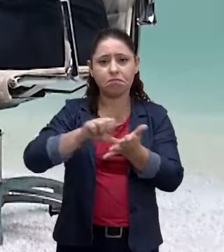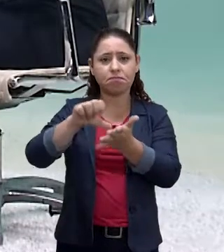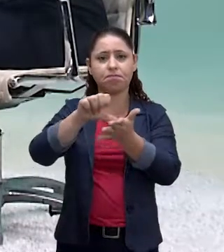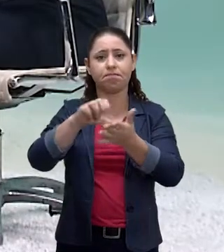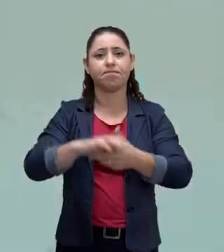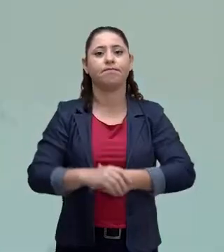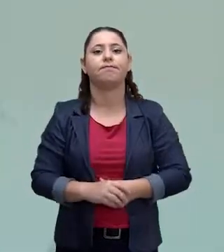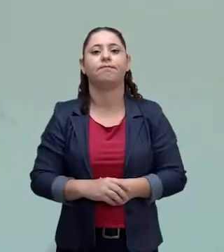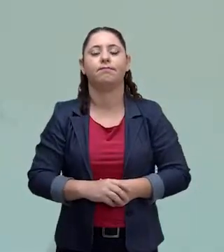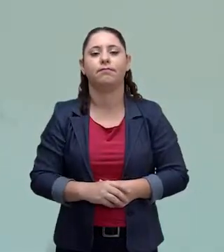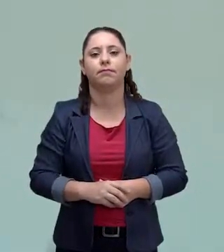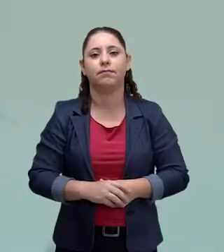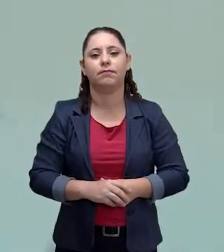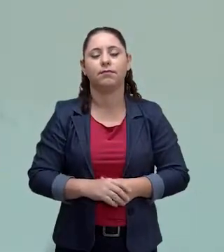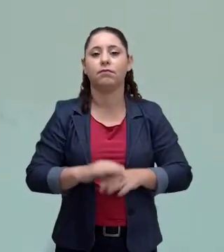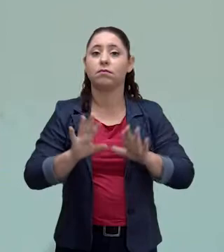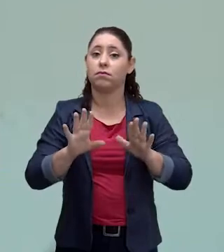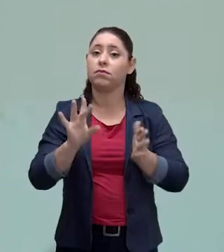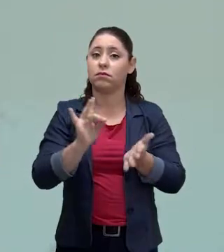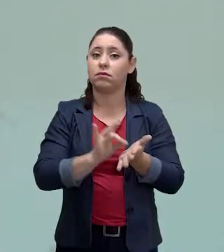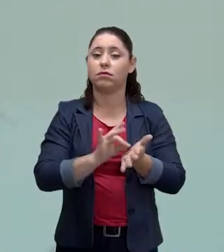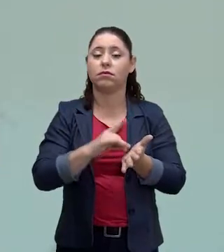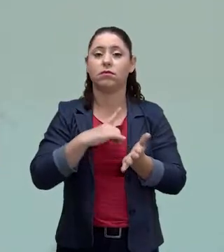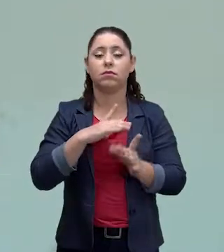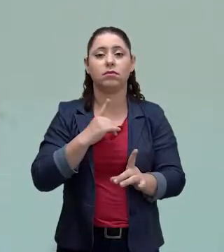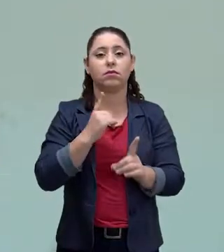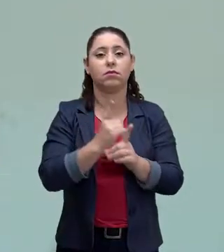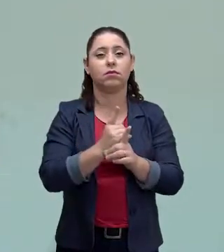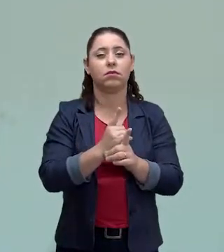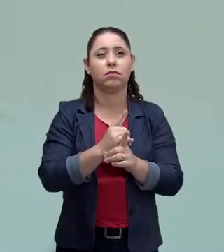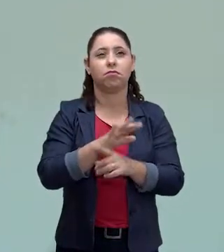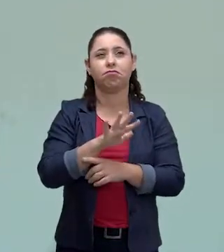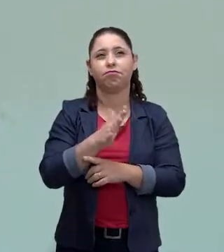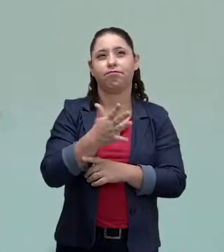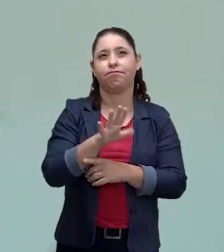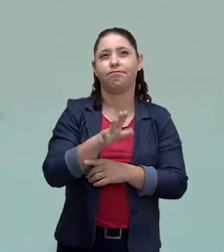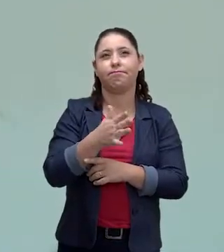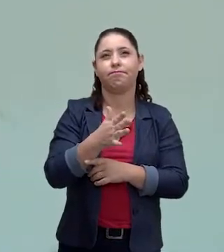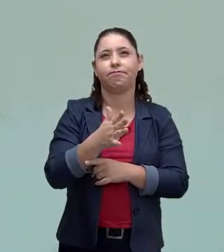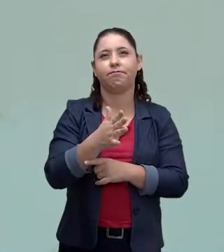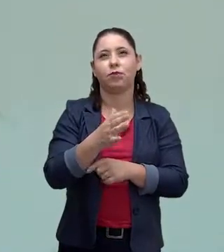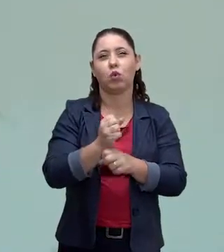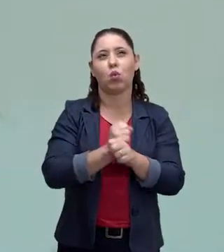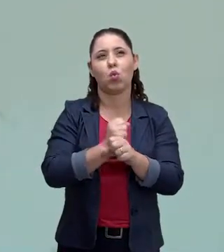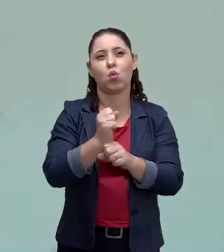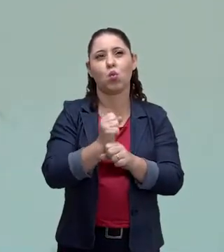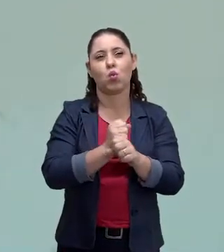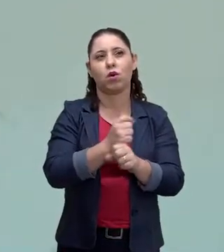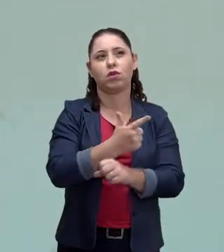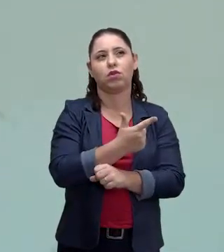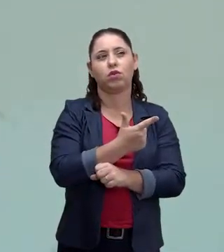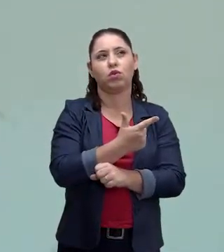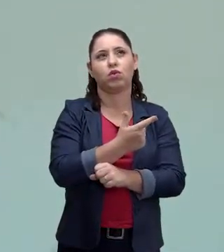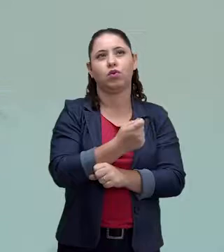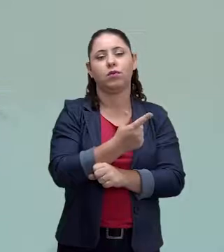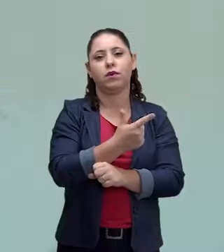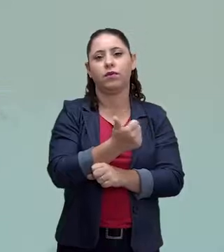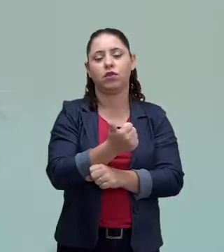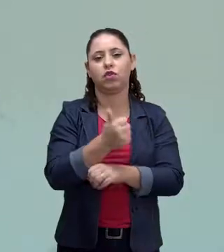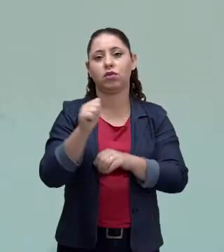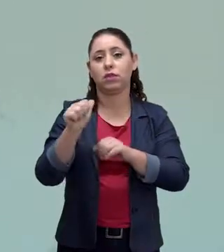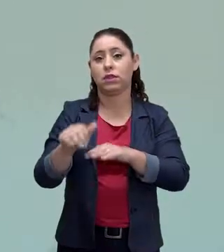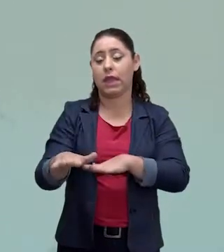rede? Na verdade, nós temos identificado desde meados de setembro do ano passado